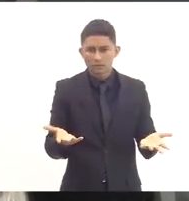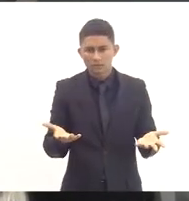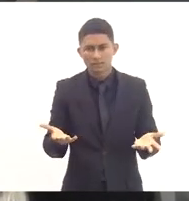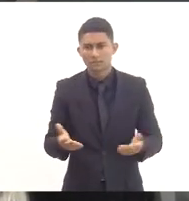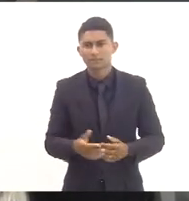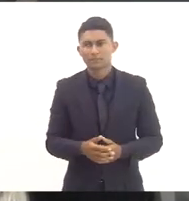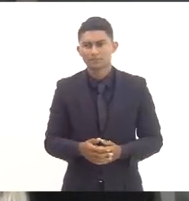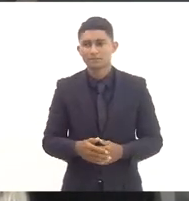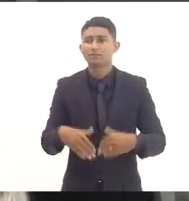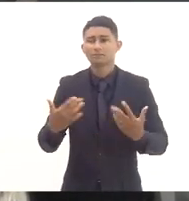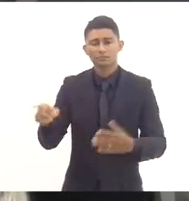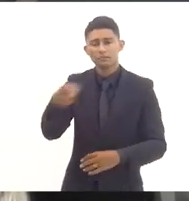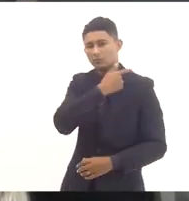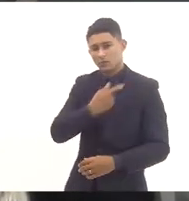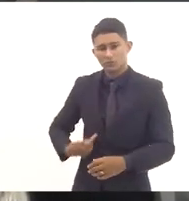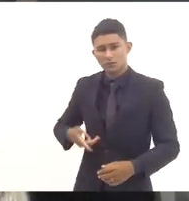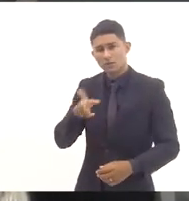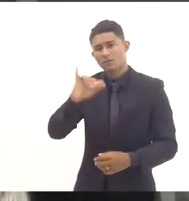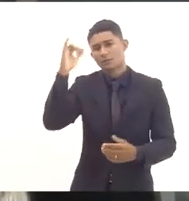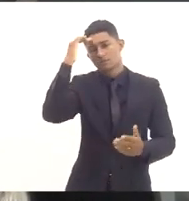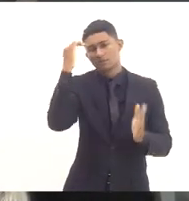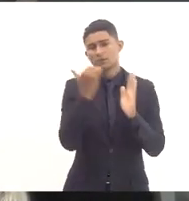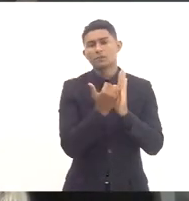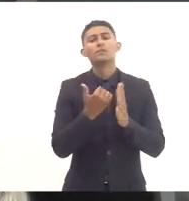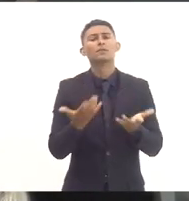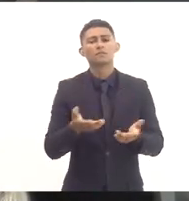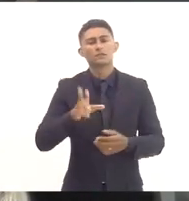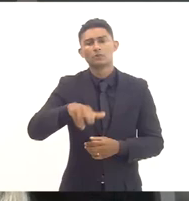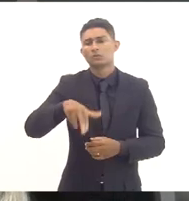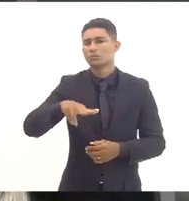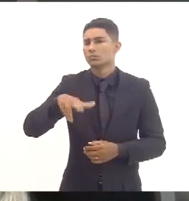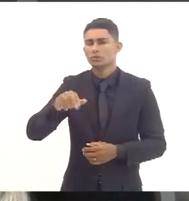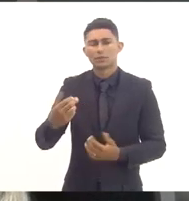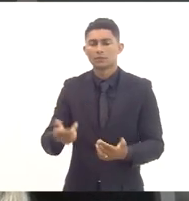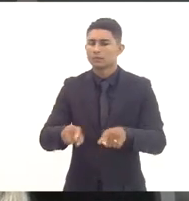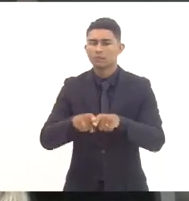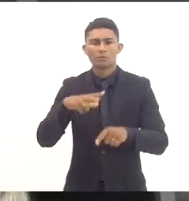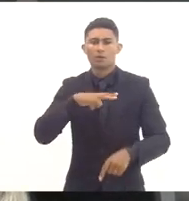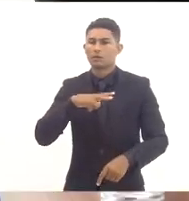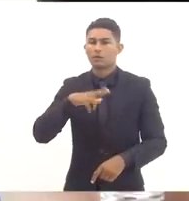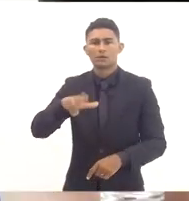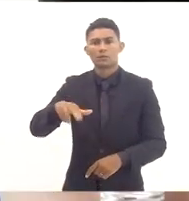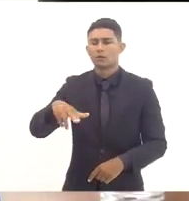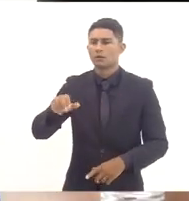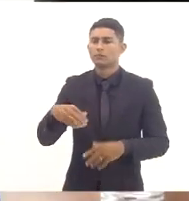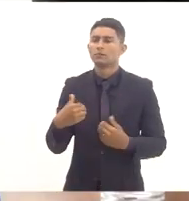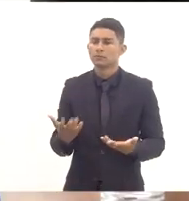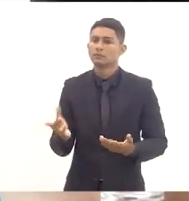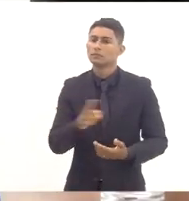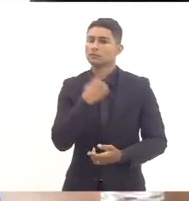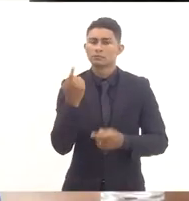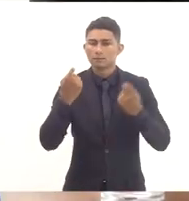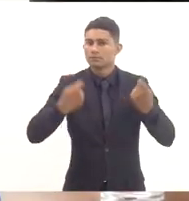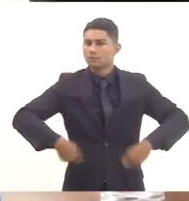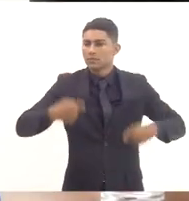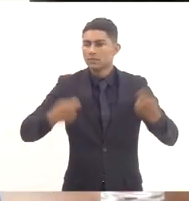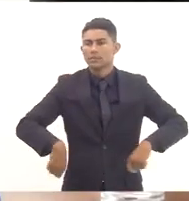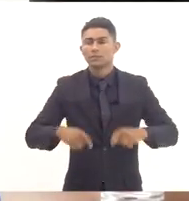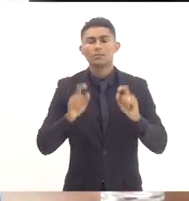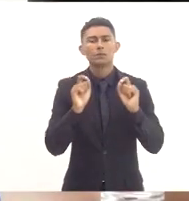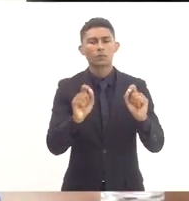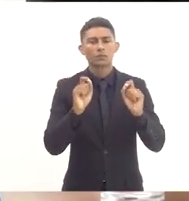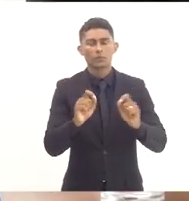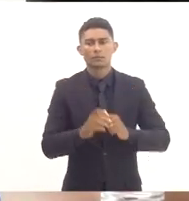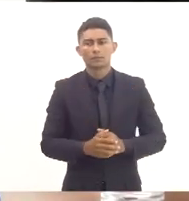quando o poder público vai cumprir Nunca nenhum privado então quê que a gente tem que fazer